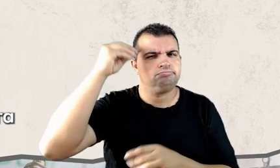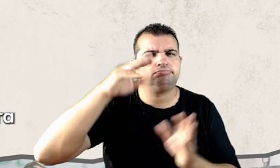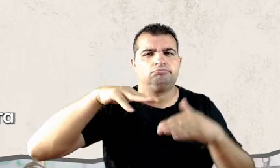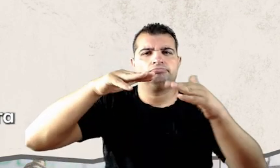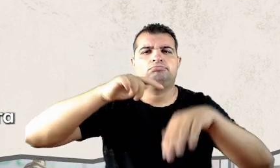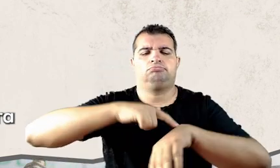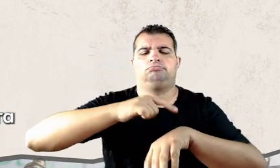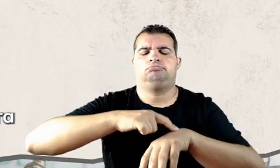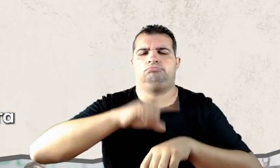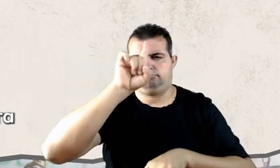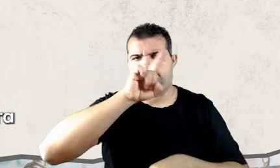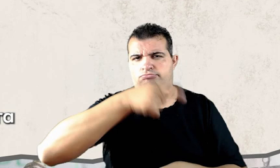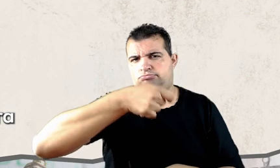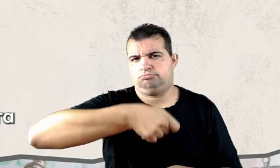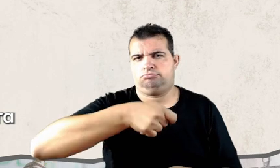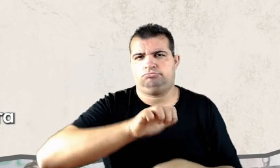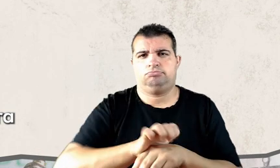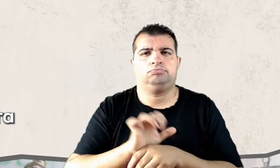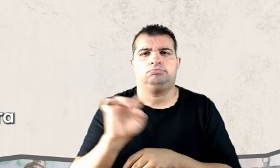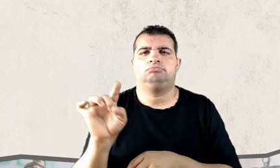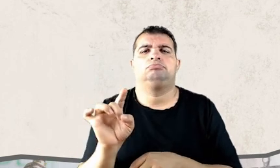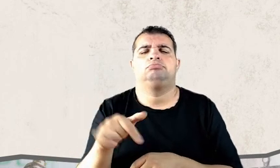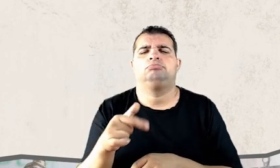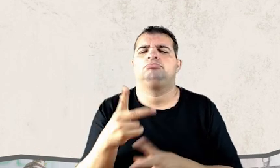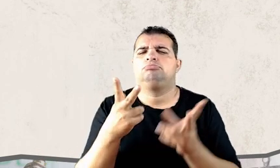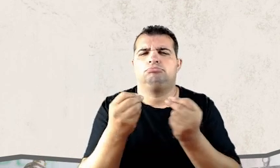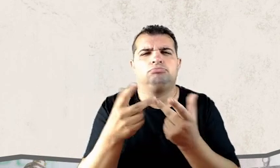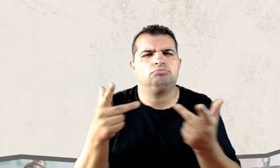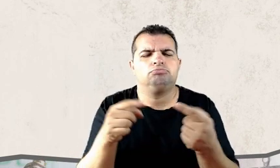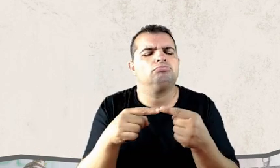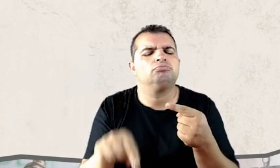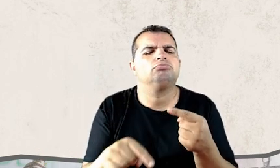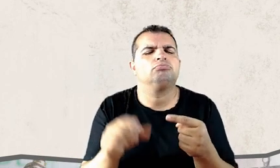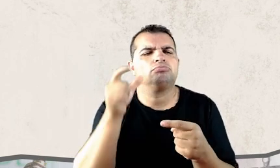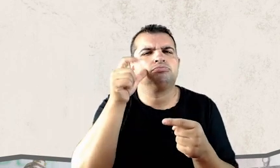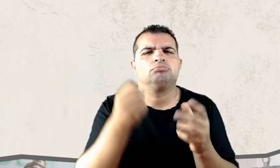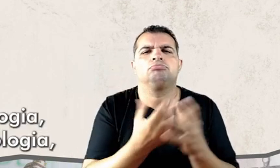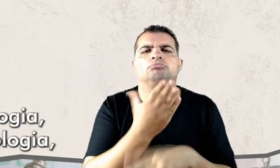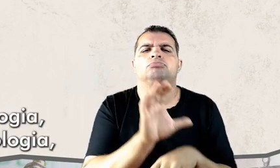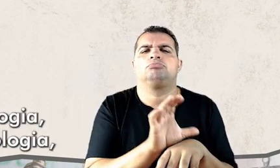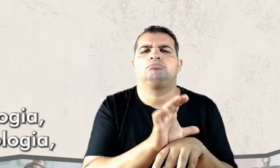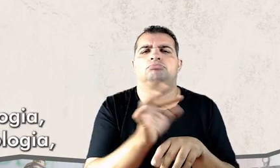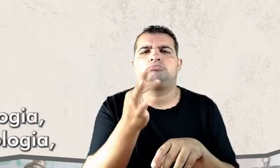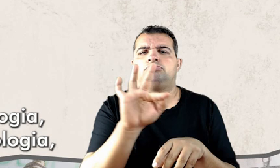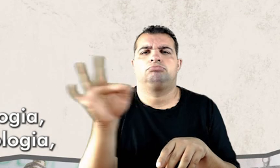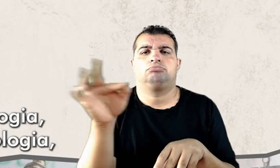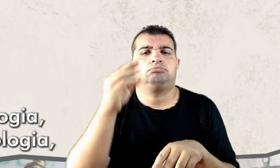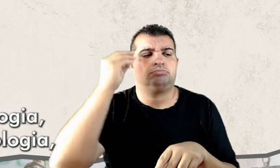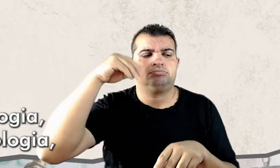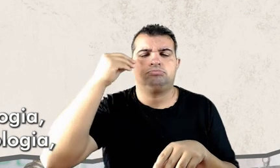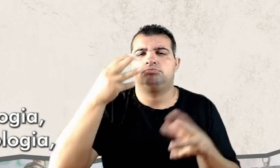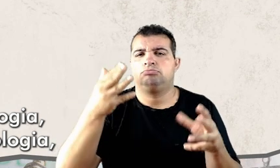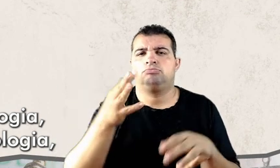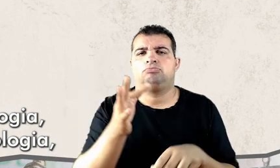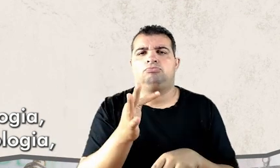psicologia durante o período da ditadura não param por aí. Um outro paradoxo que é muito curioso é a criação do Conselho Nacional de